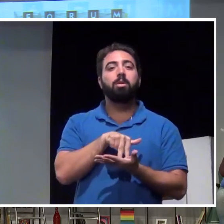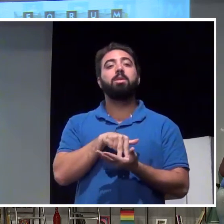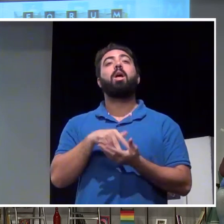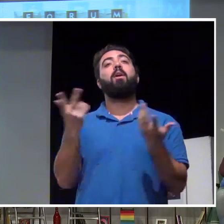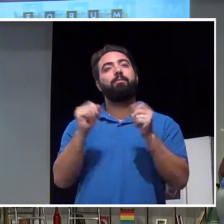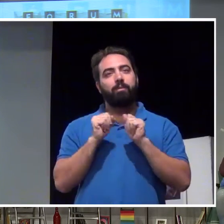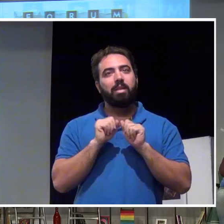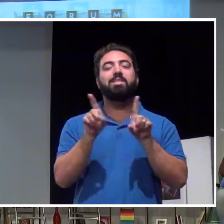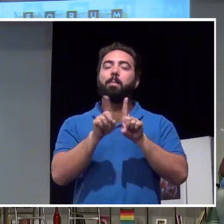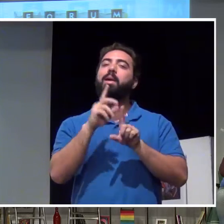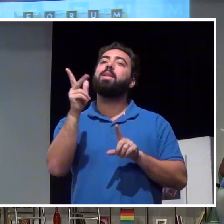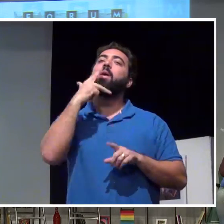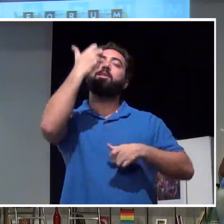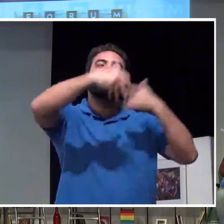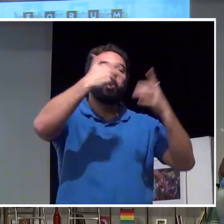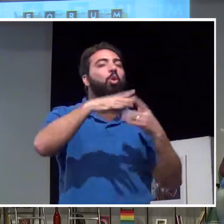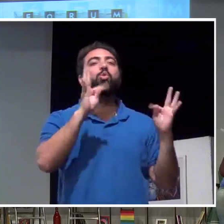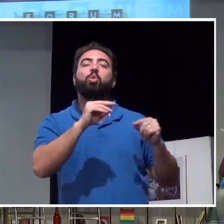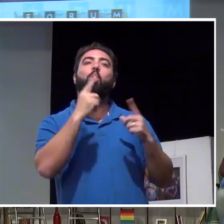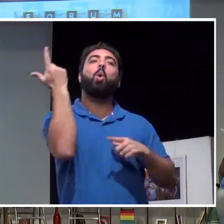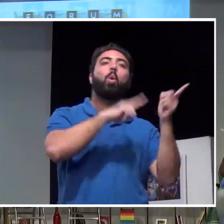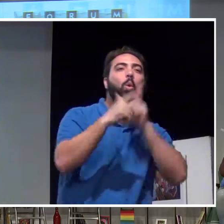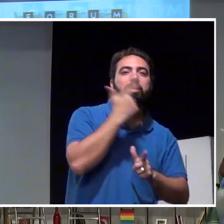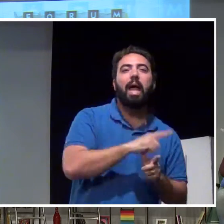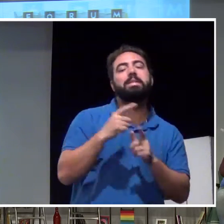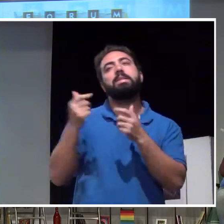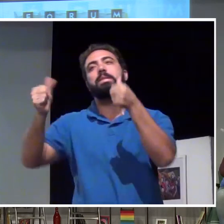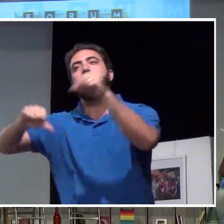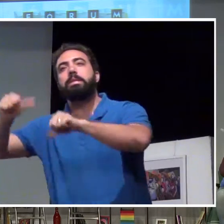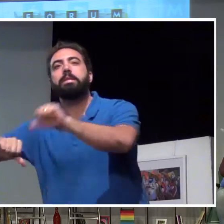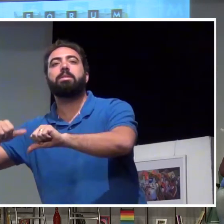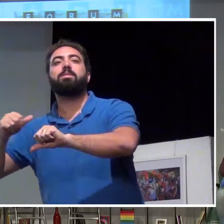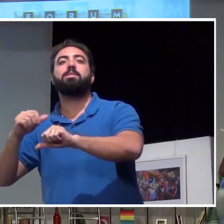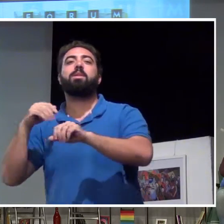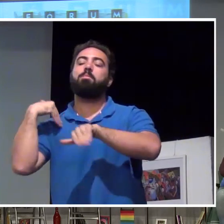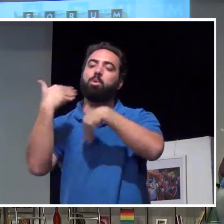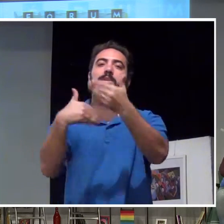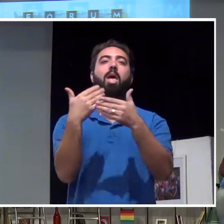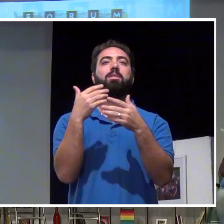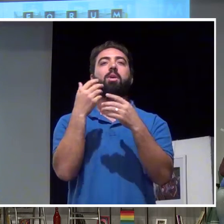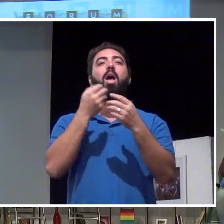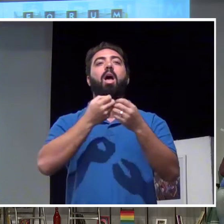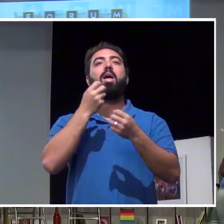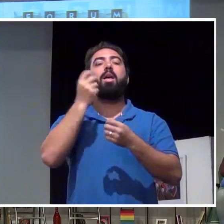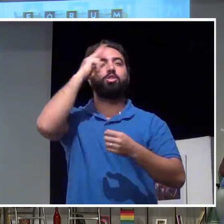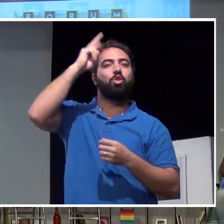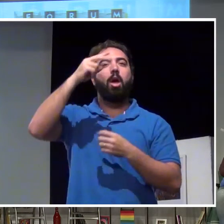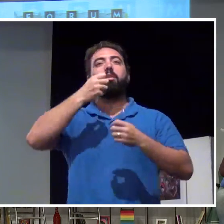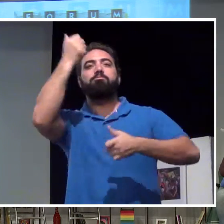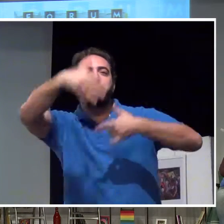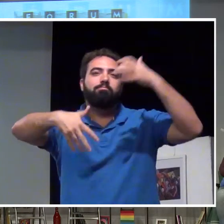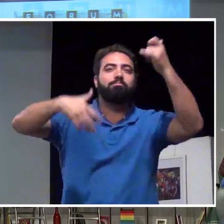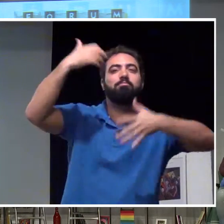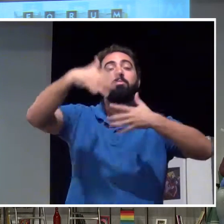documentou tudo que dava certo e errado no processo de conto de histórias E ela fez em português